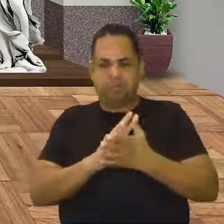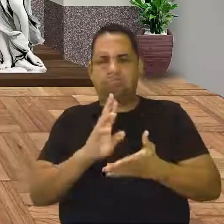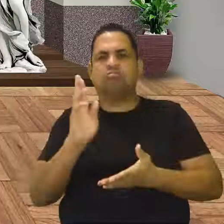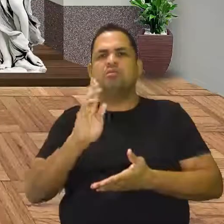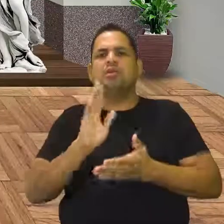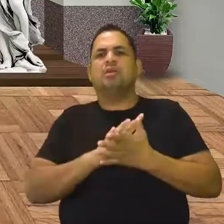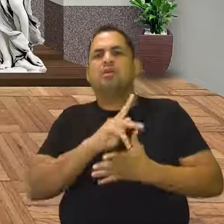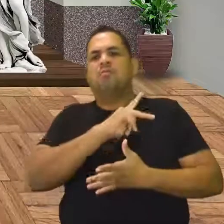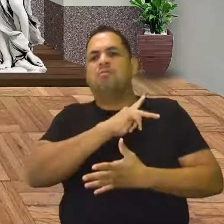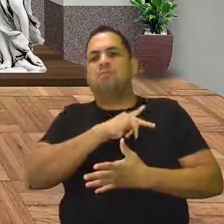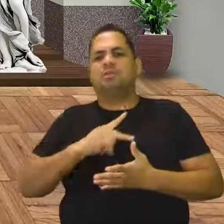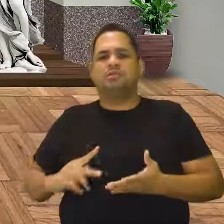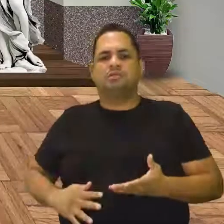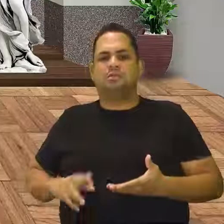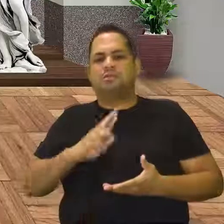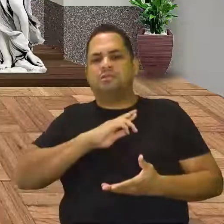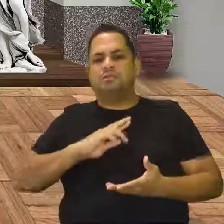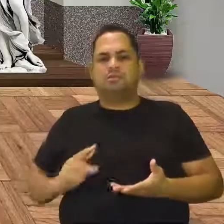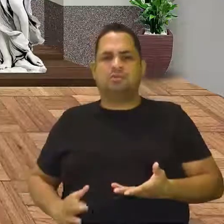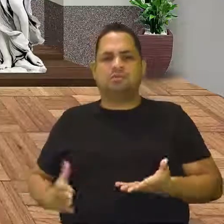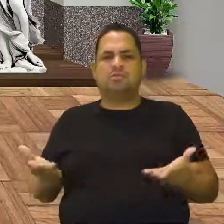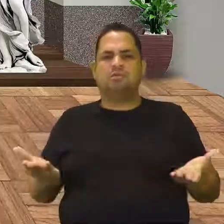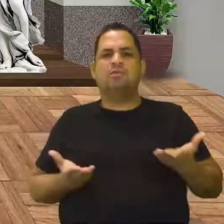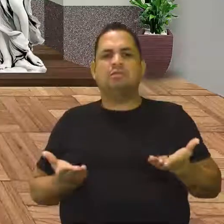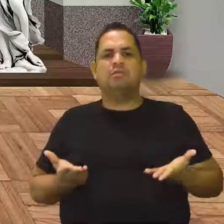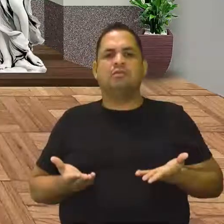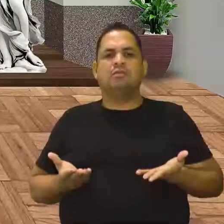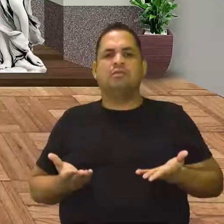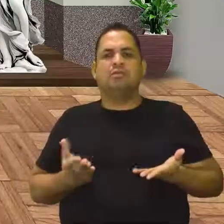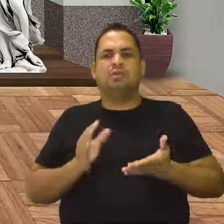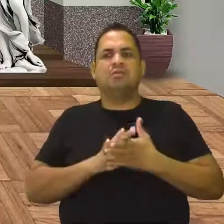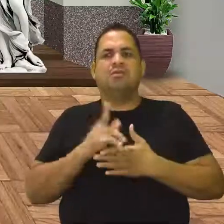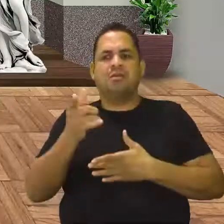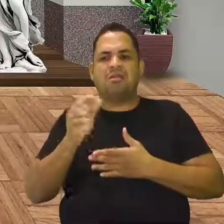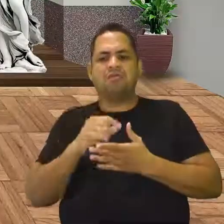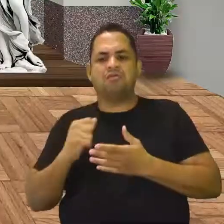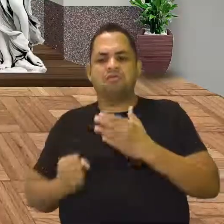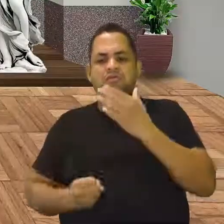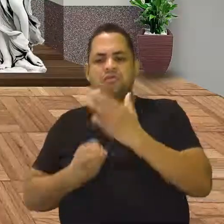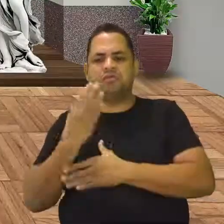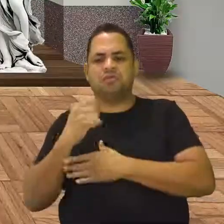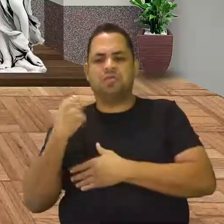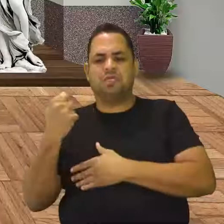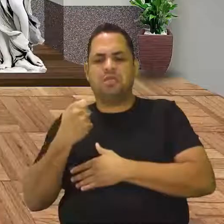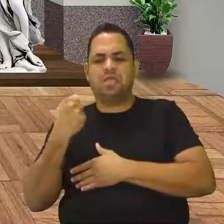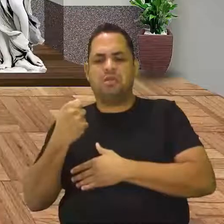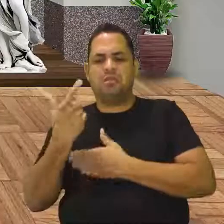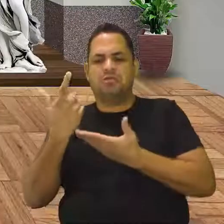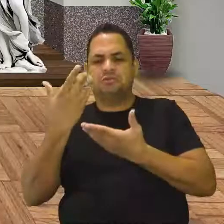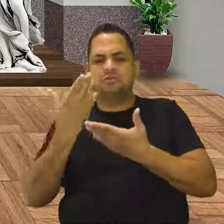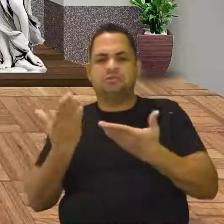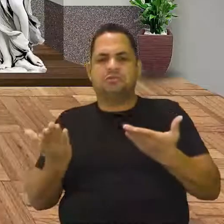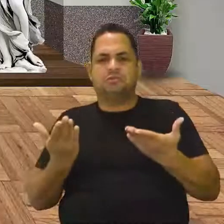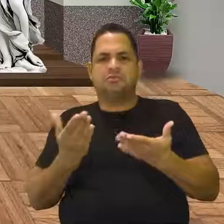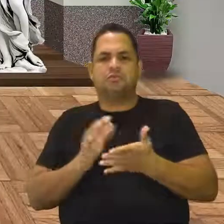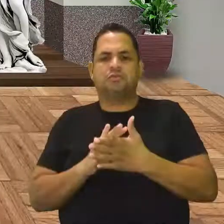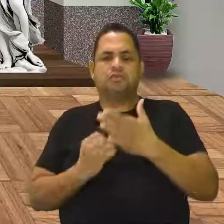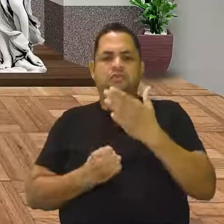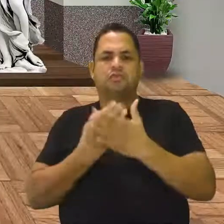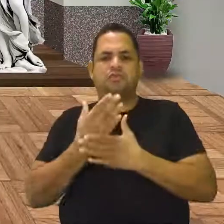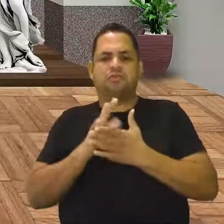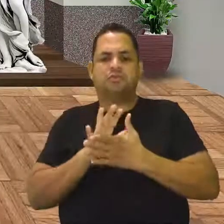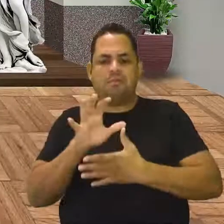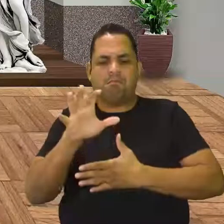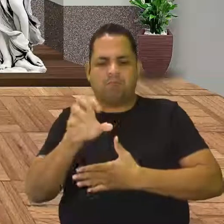da República. Agora chega esse lá do Rio Grande do Sul, vindo lá do Rio Grande do Sul, e